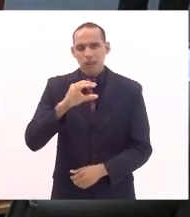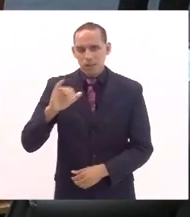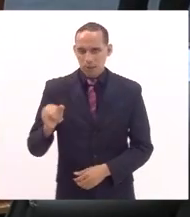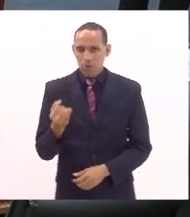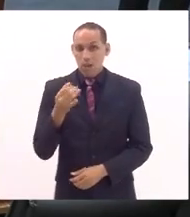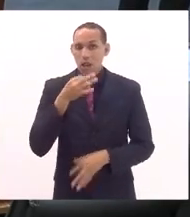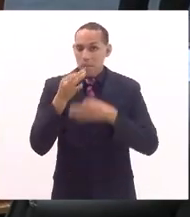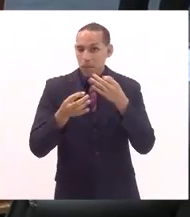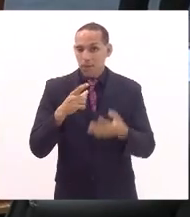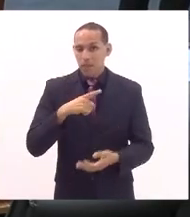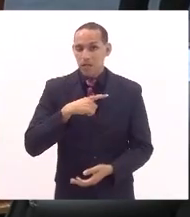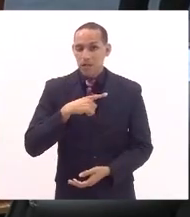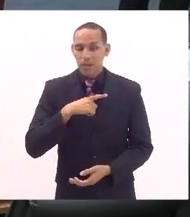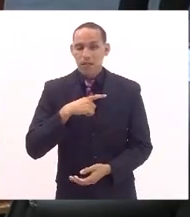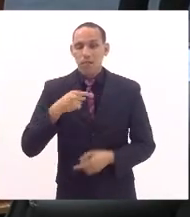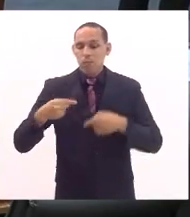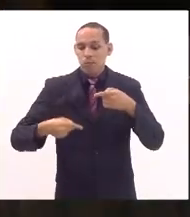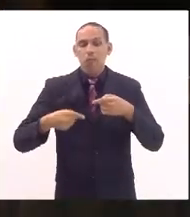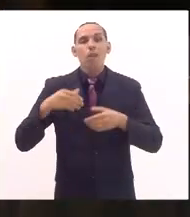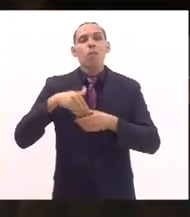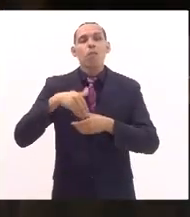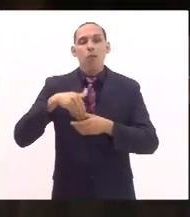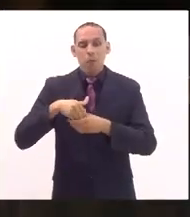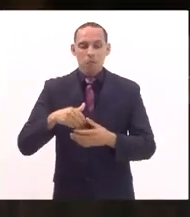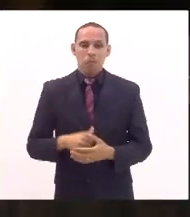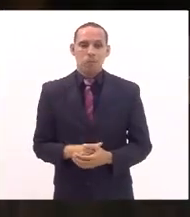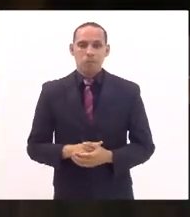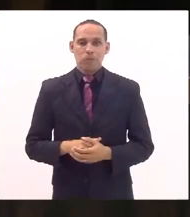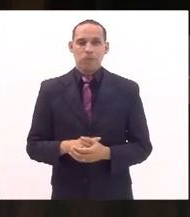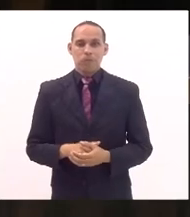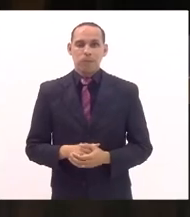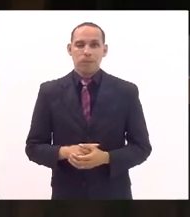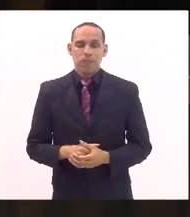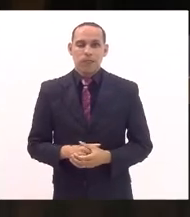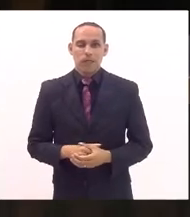os pareceres emitidos em votação